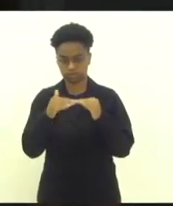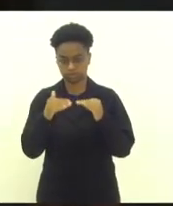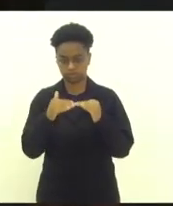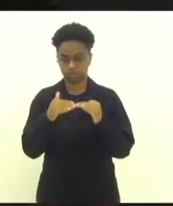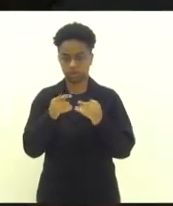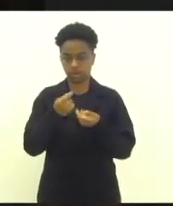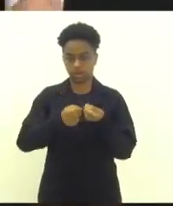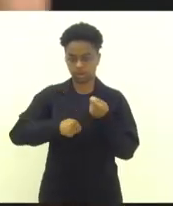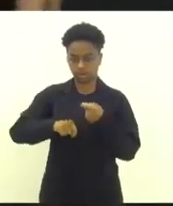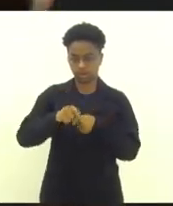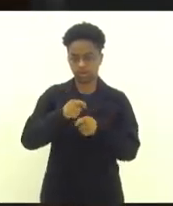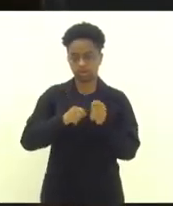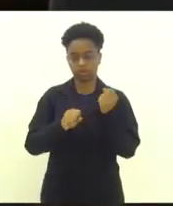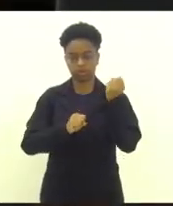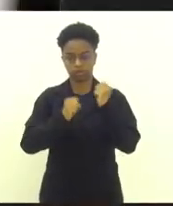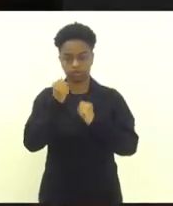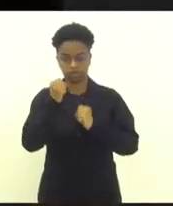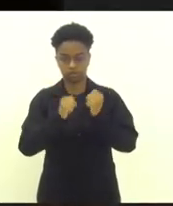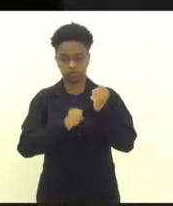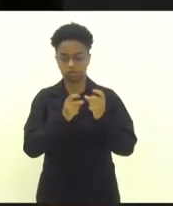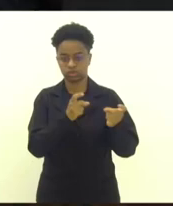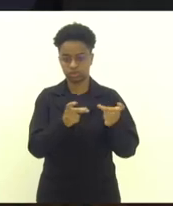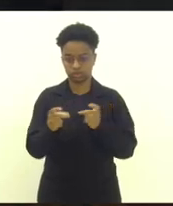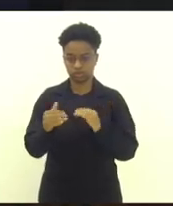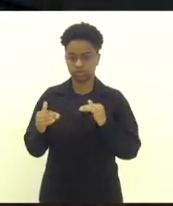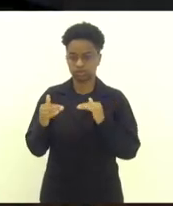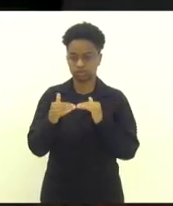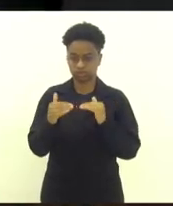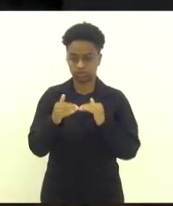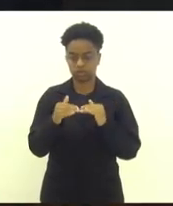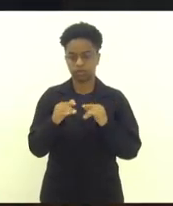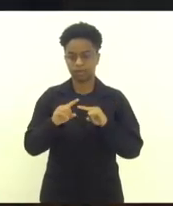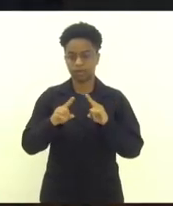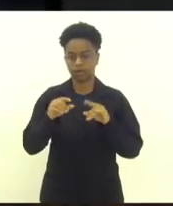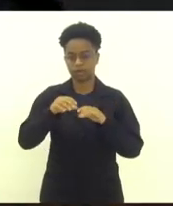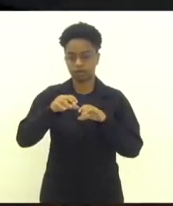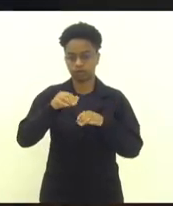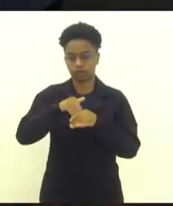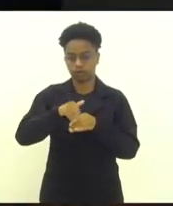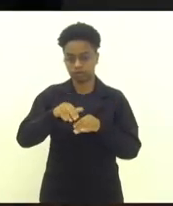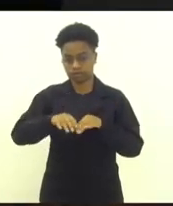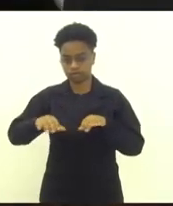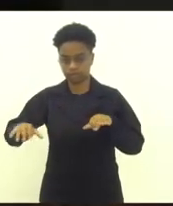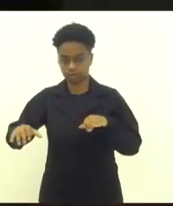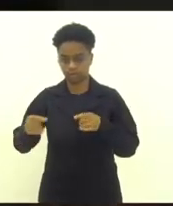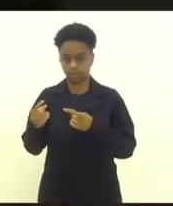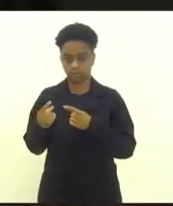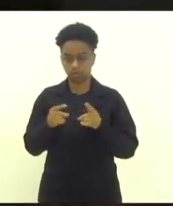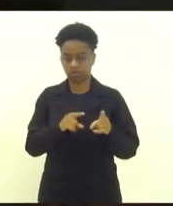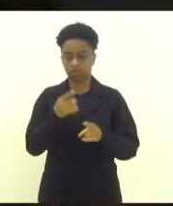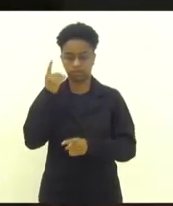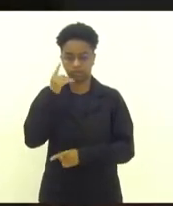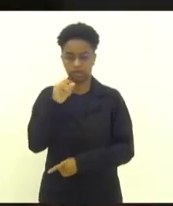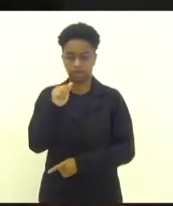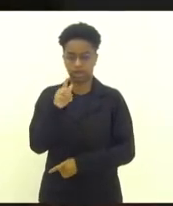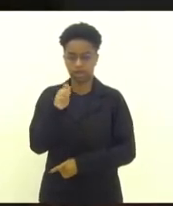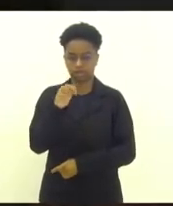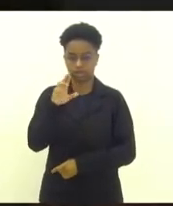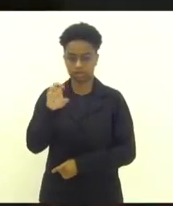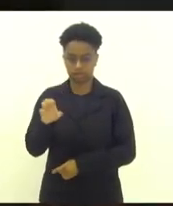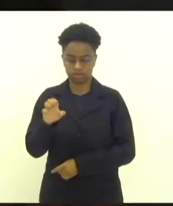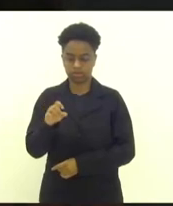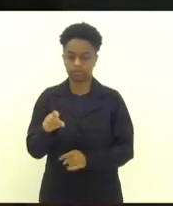de Economia Indústria e Comércio favorável com voto em separado contrário Deputado Alexandre Freitas relator original